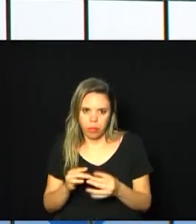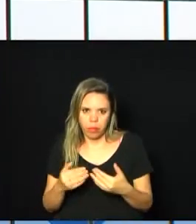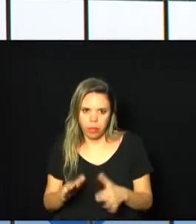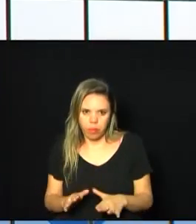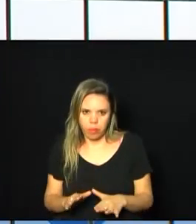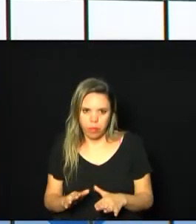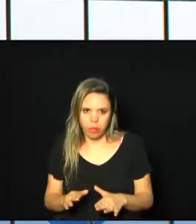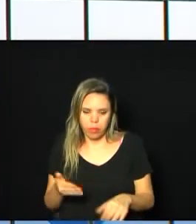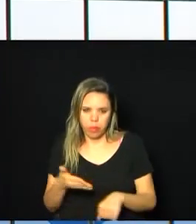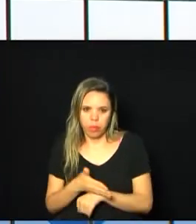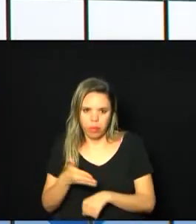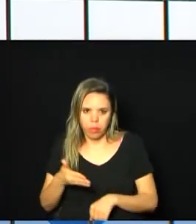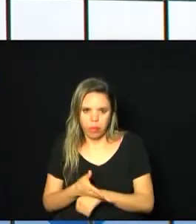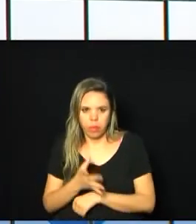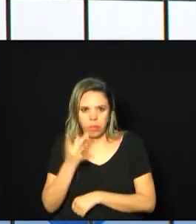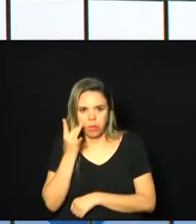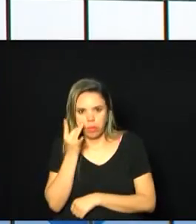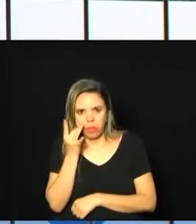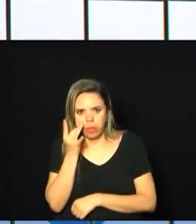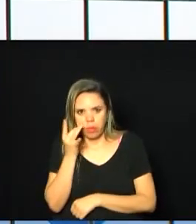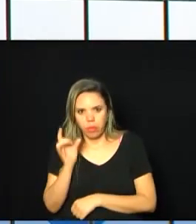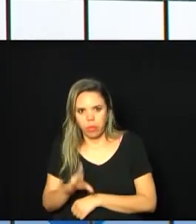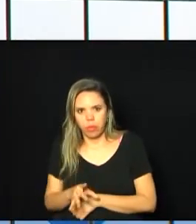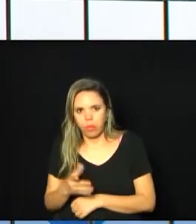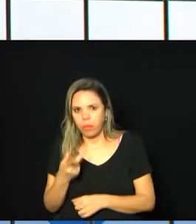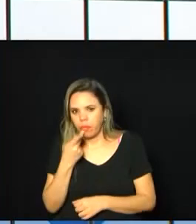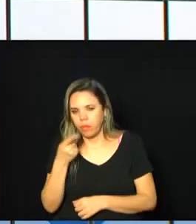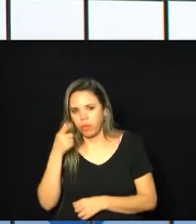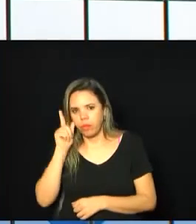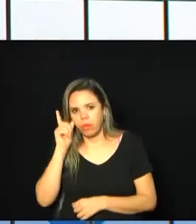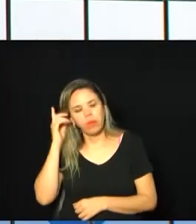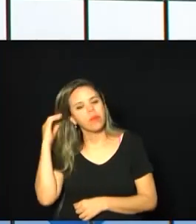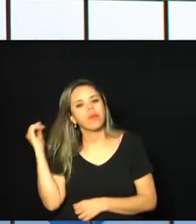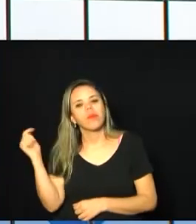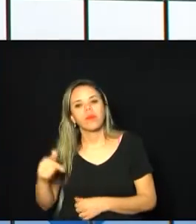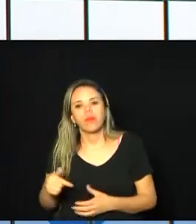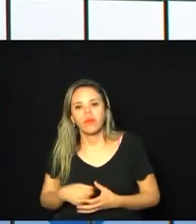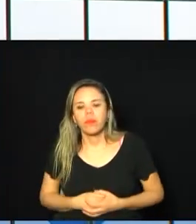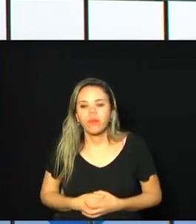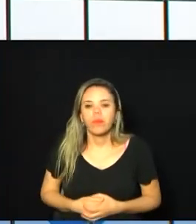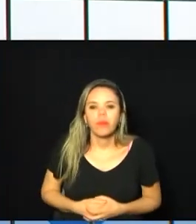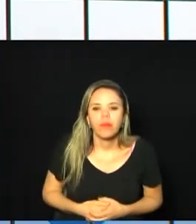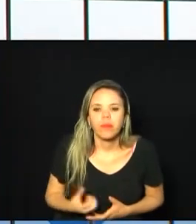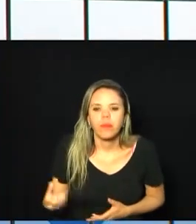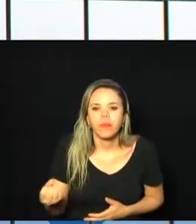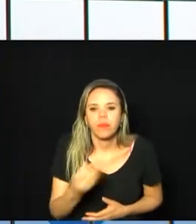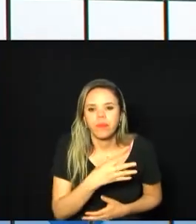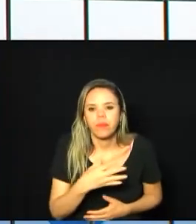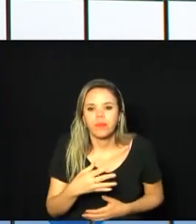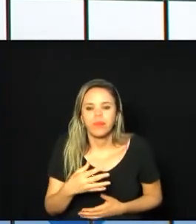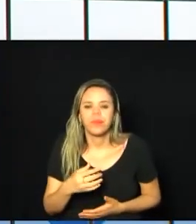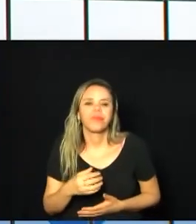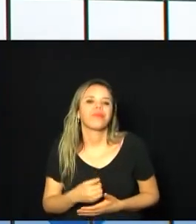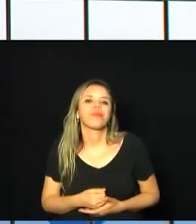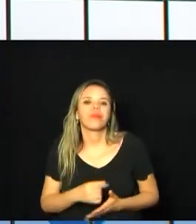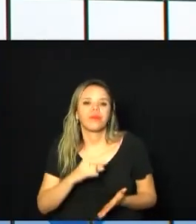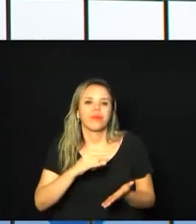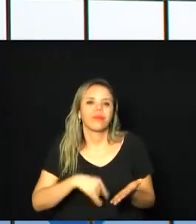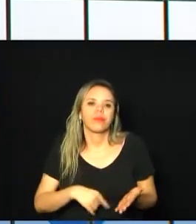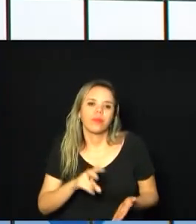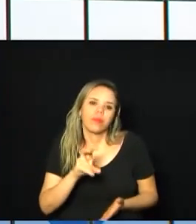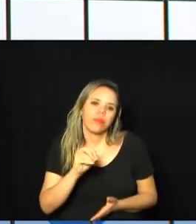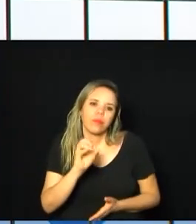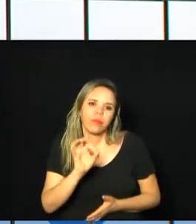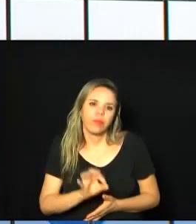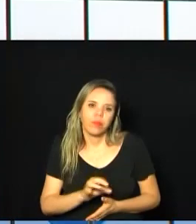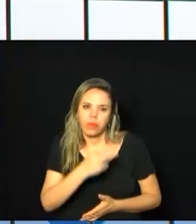a participação presencial. Como a gente falou ontem aqui, com o novo ato da mesa, até 50%